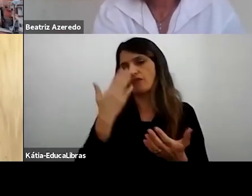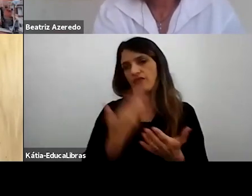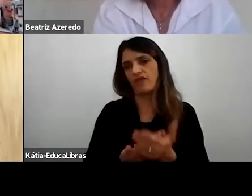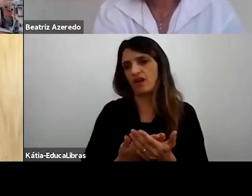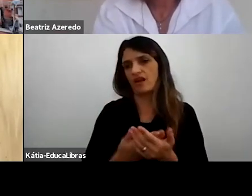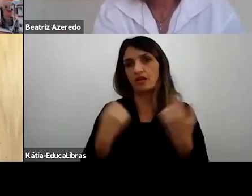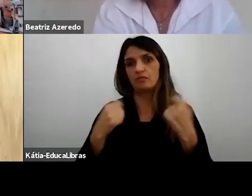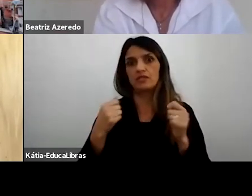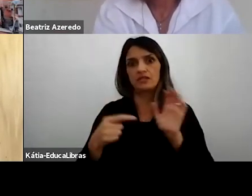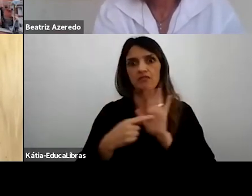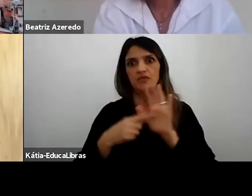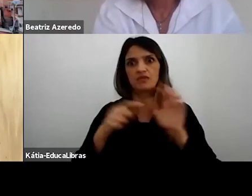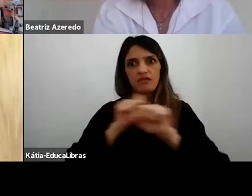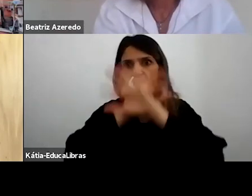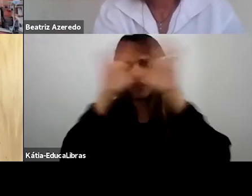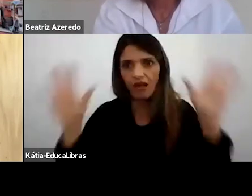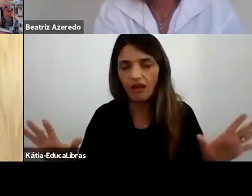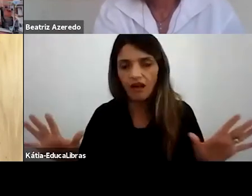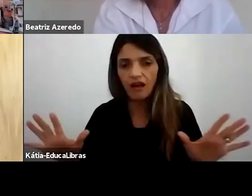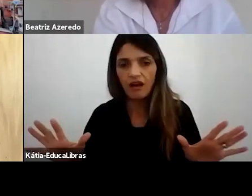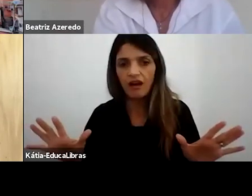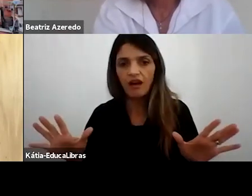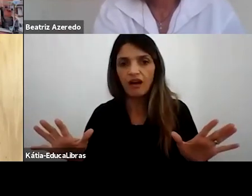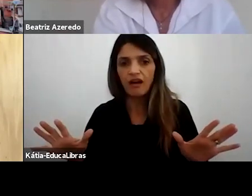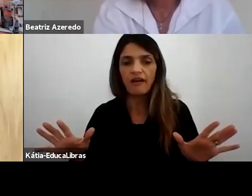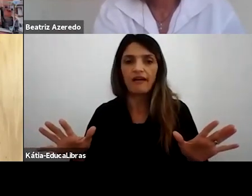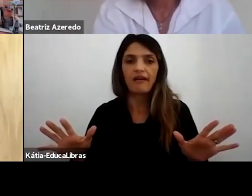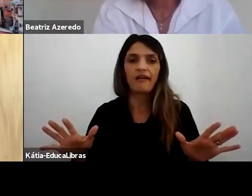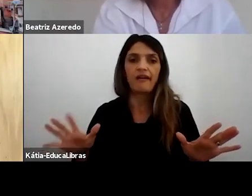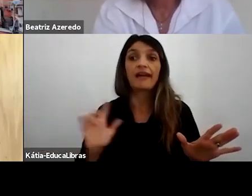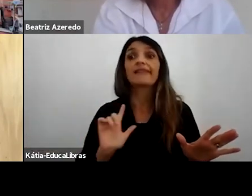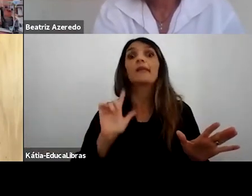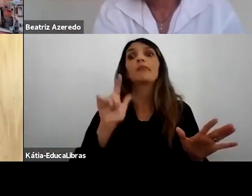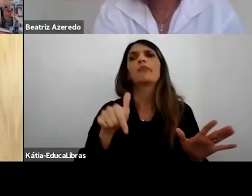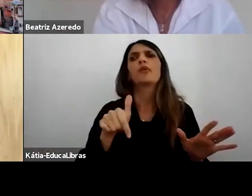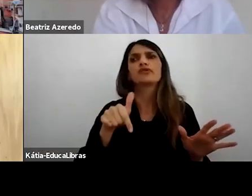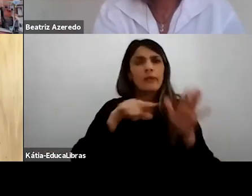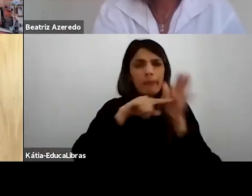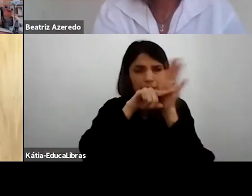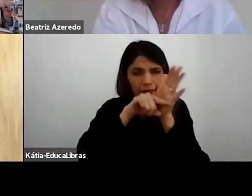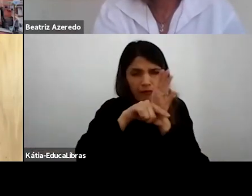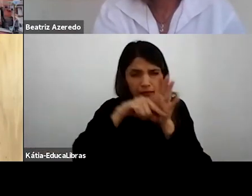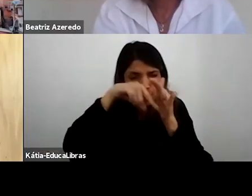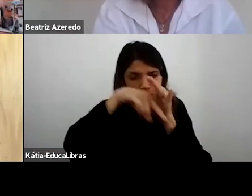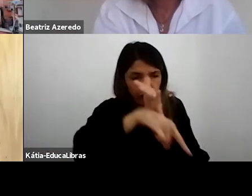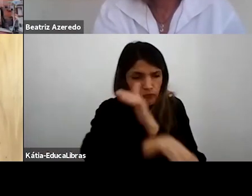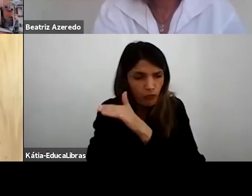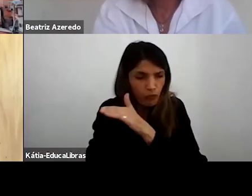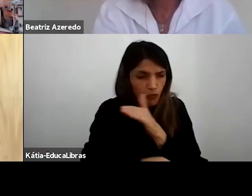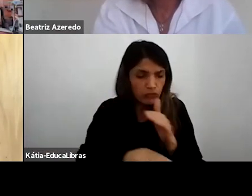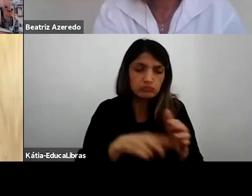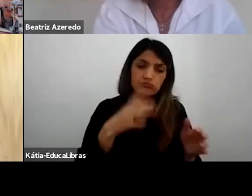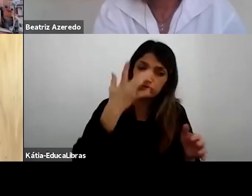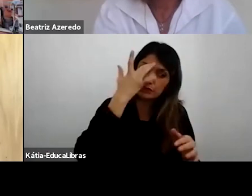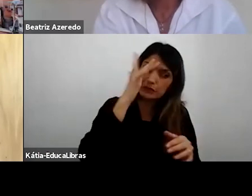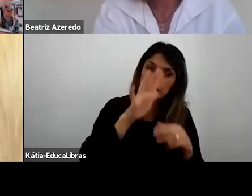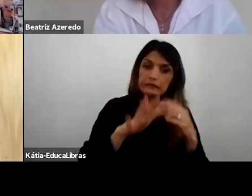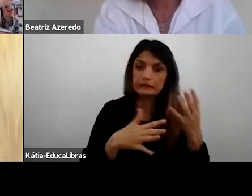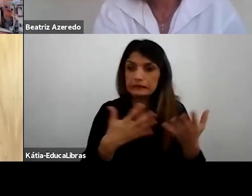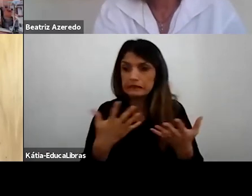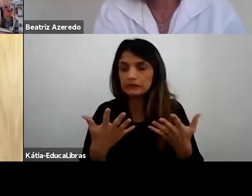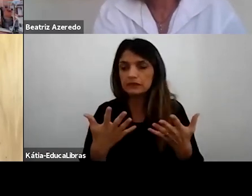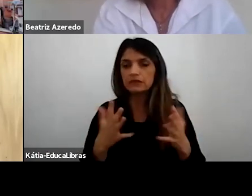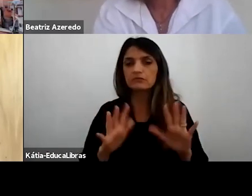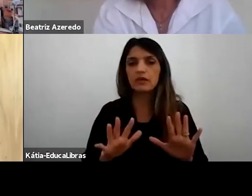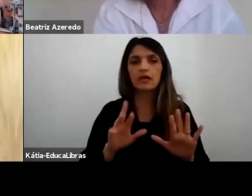transparentes que a gente vê através delas para poder daí doar, né? Quer dizer, não está a serviço do nosso dinheiro, mas está a serviço de quem,